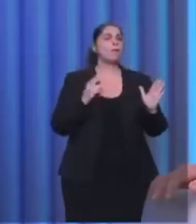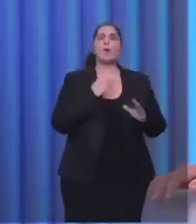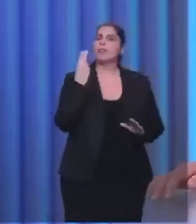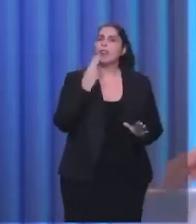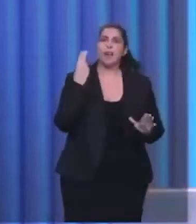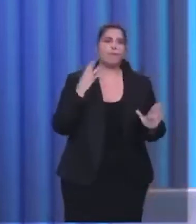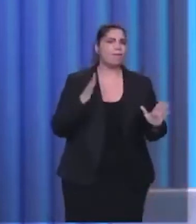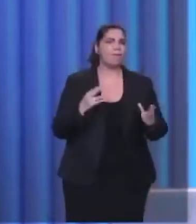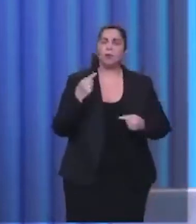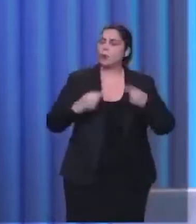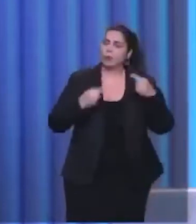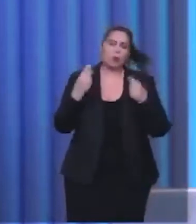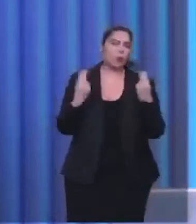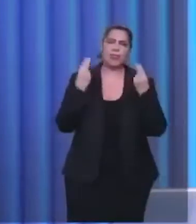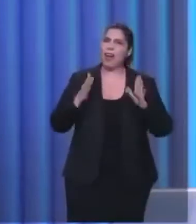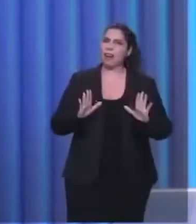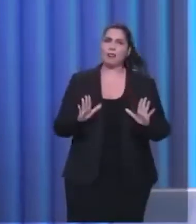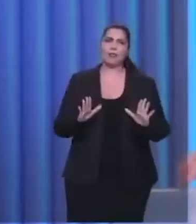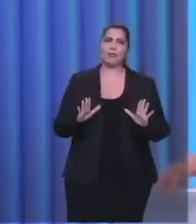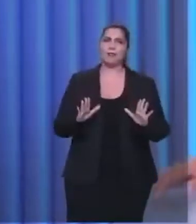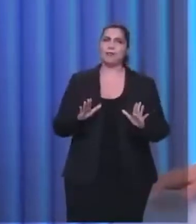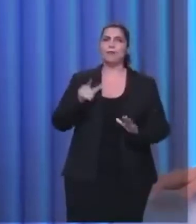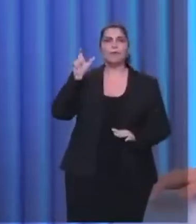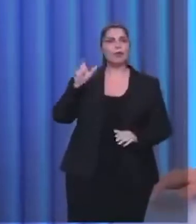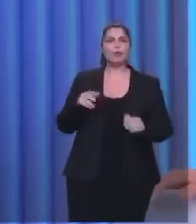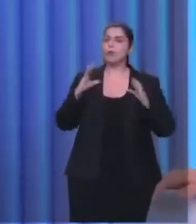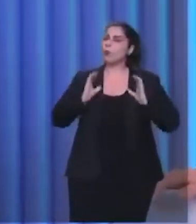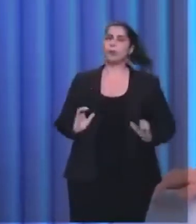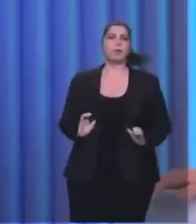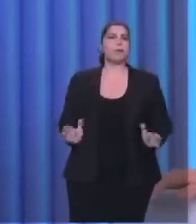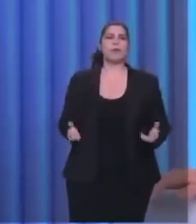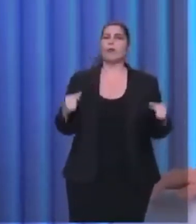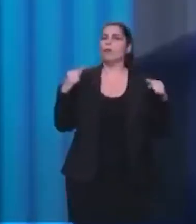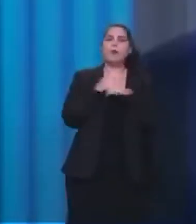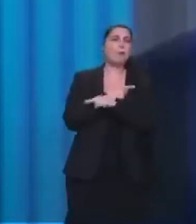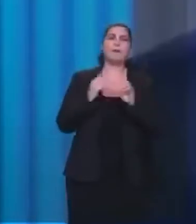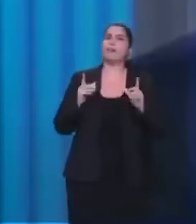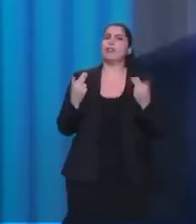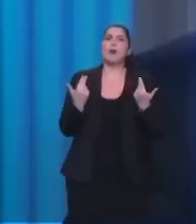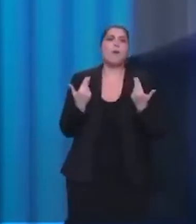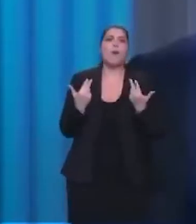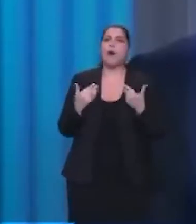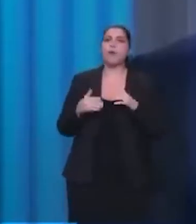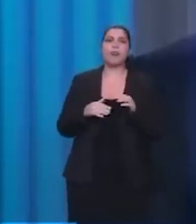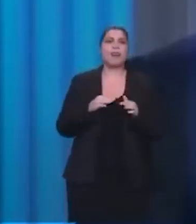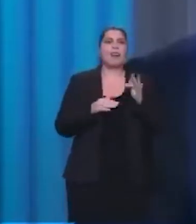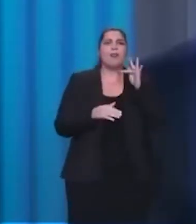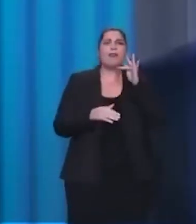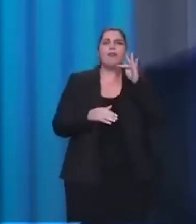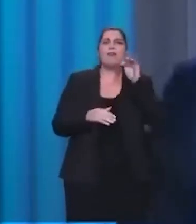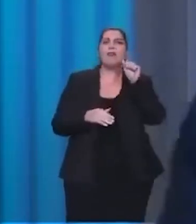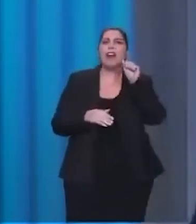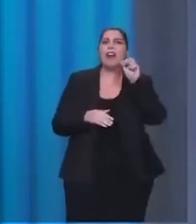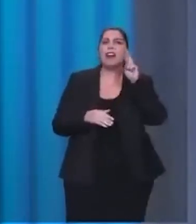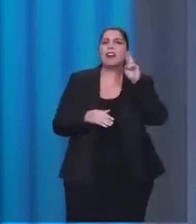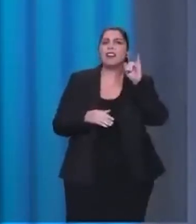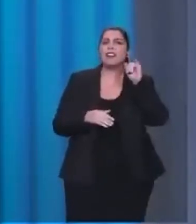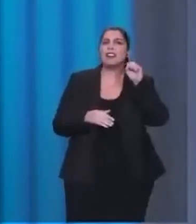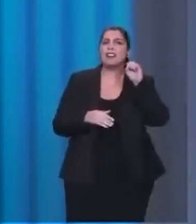para debater uma pessoa que tem um comportamento de um fariseu e se dizendo de padre. Não dá. Não